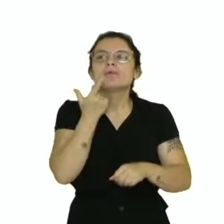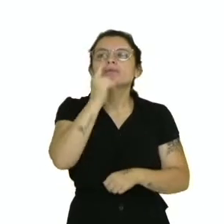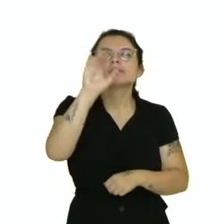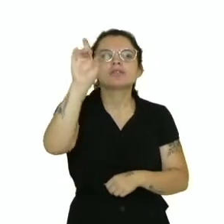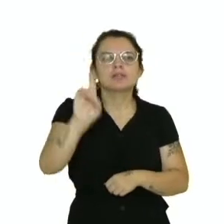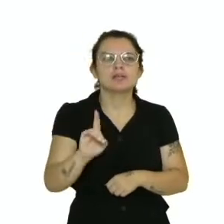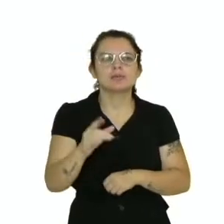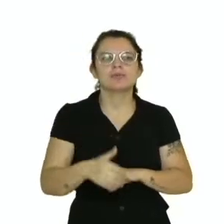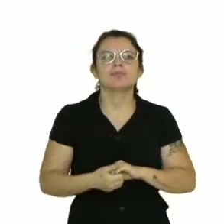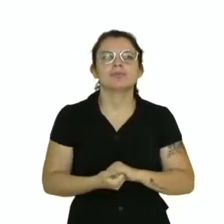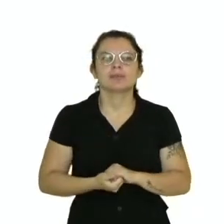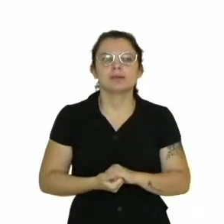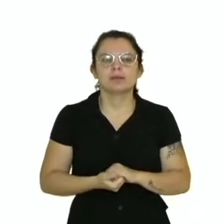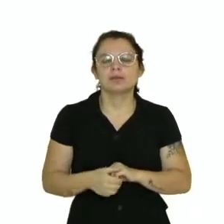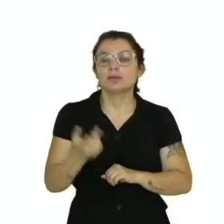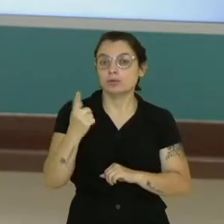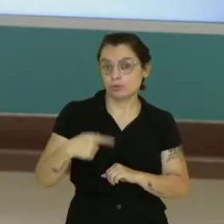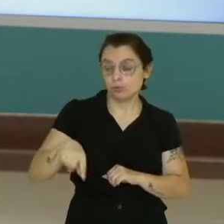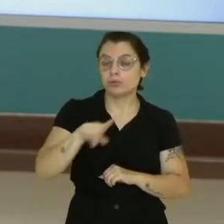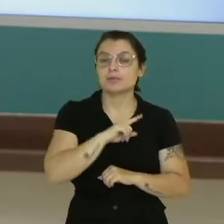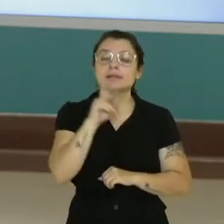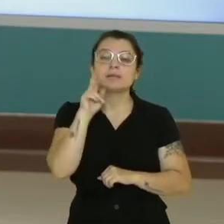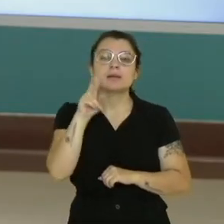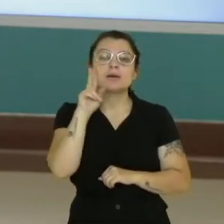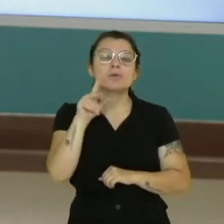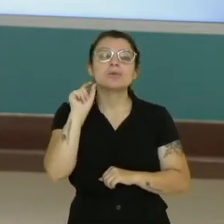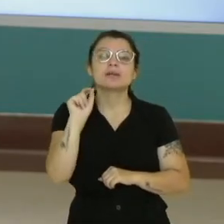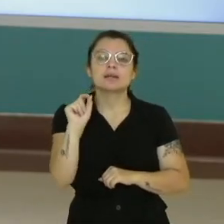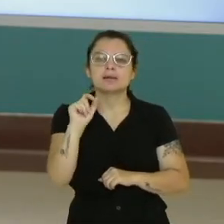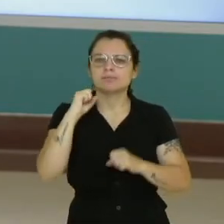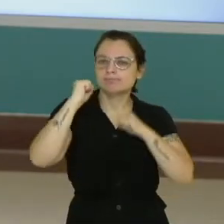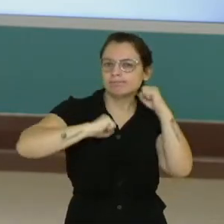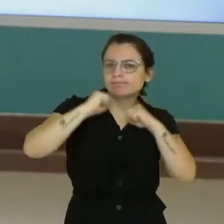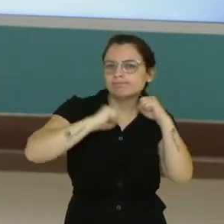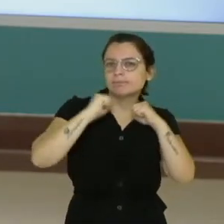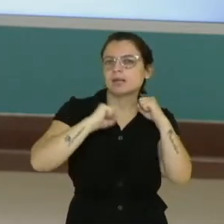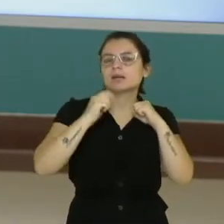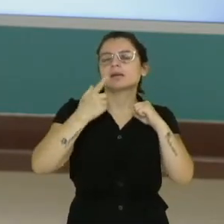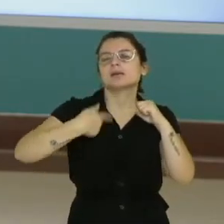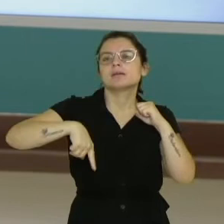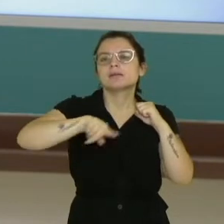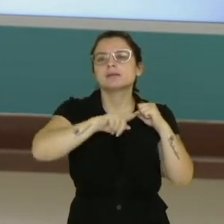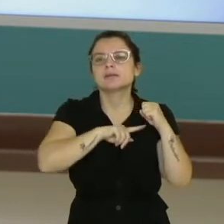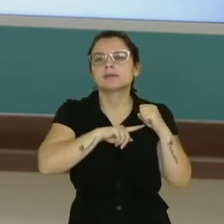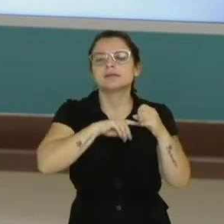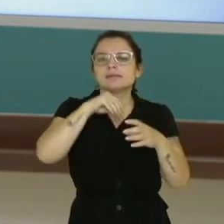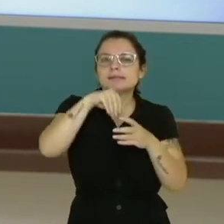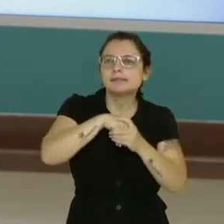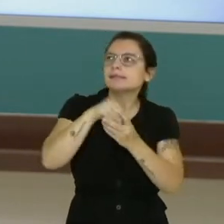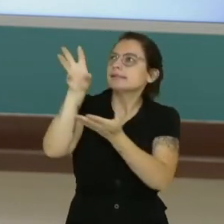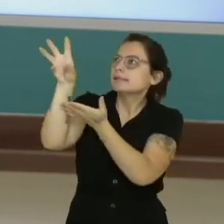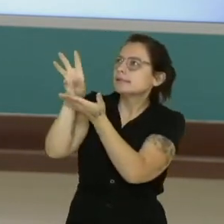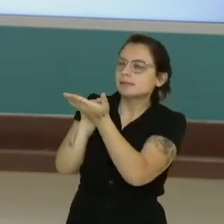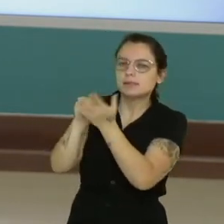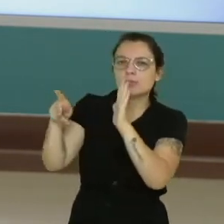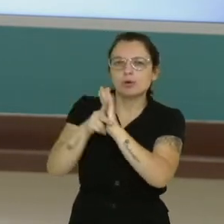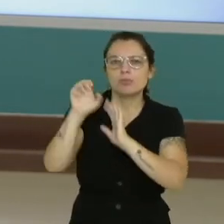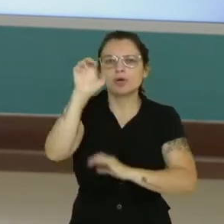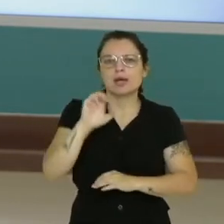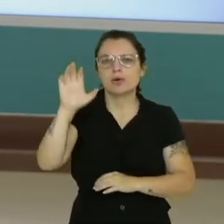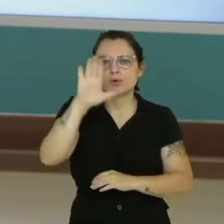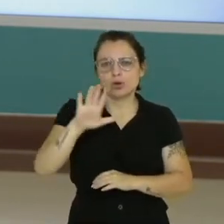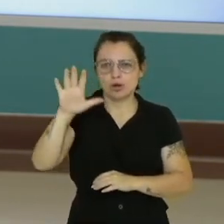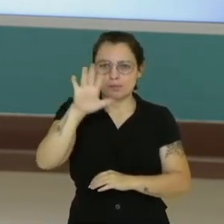direitos? Bom, vamos lembrar que a nossa industrialização também está diretamente relacionada com a imigração europeia para o Brasil,